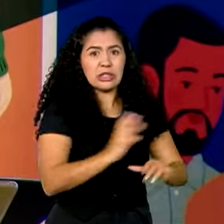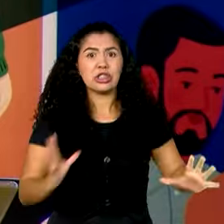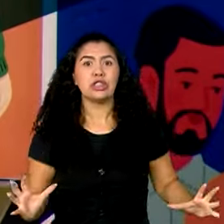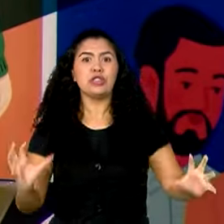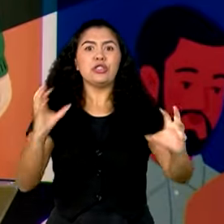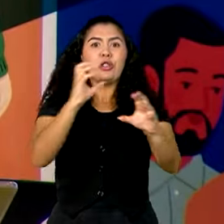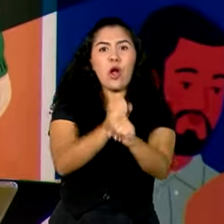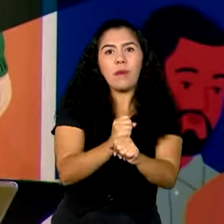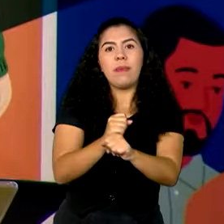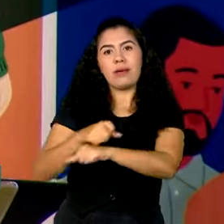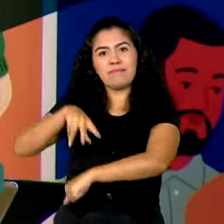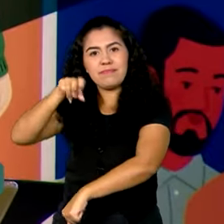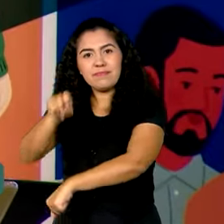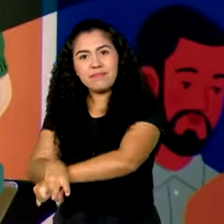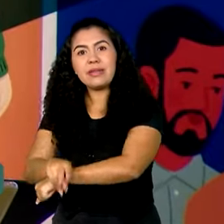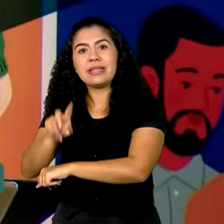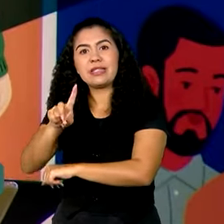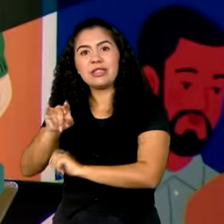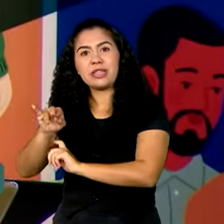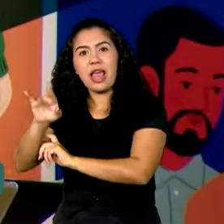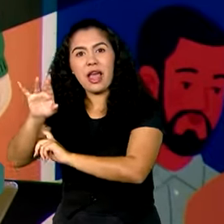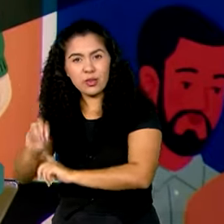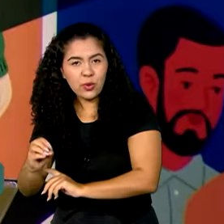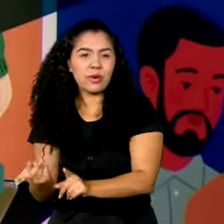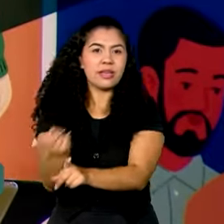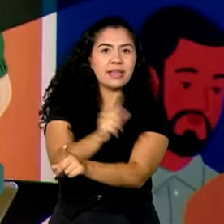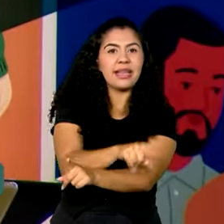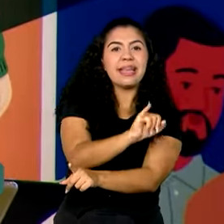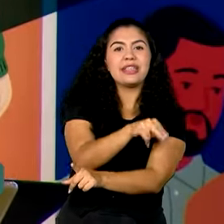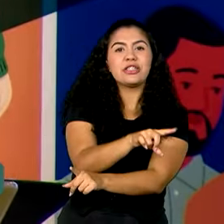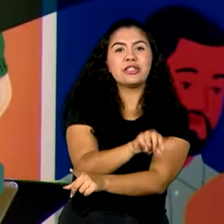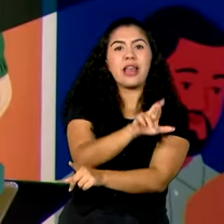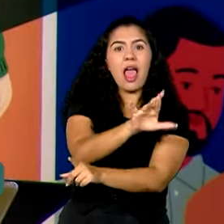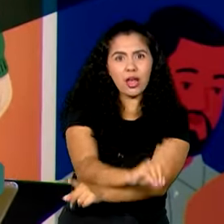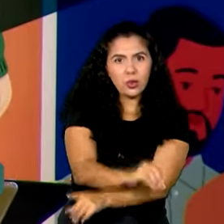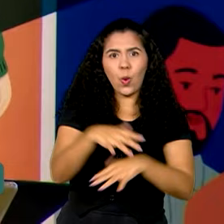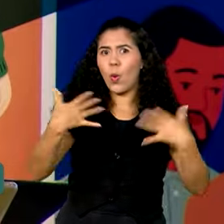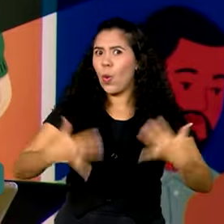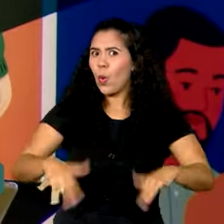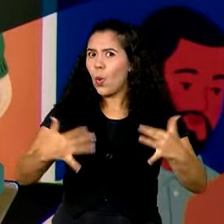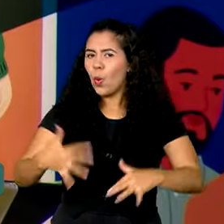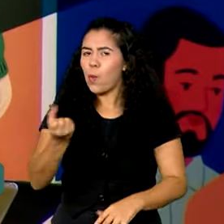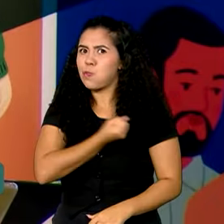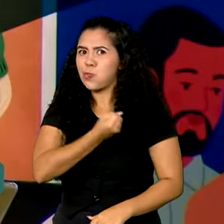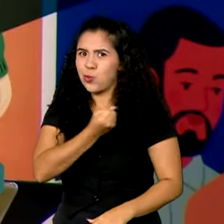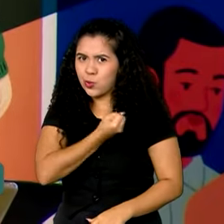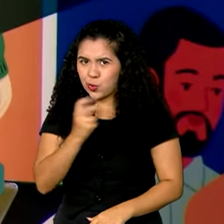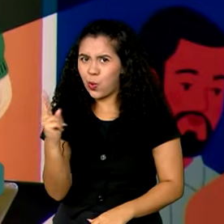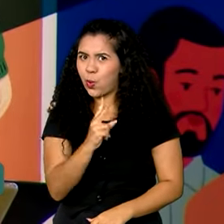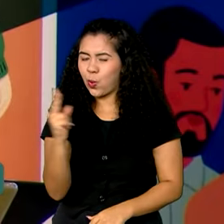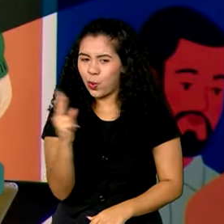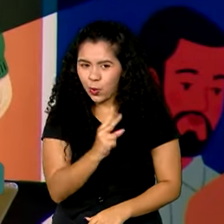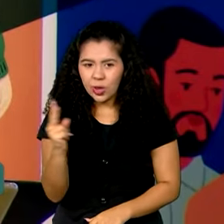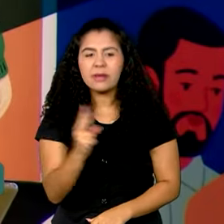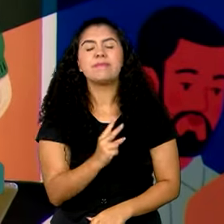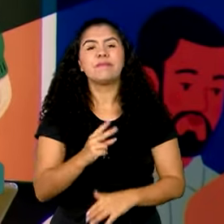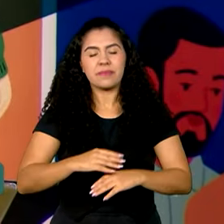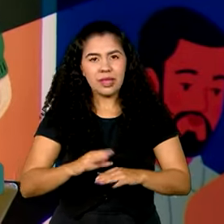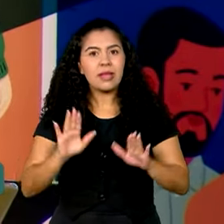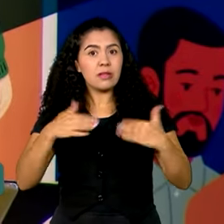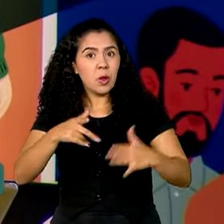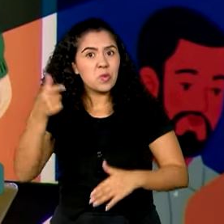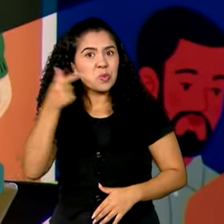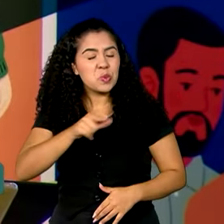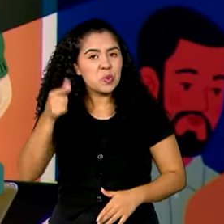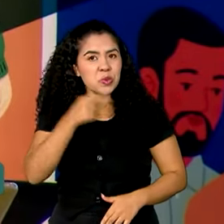indiretos, ele dá mais do que a população brasileira, mas são 430 mil diretos e muitos mais indiretos, que